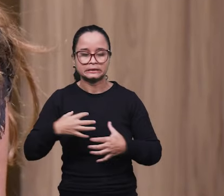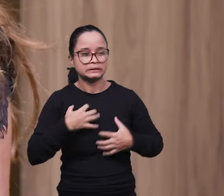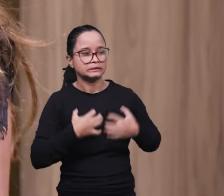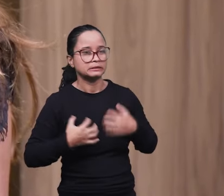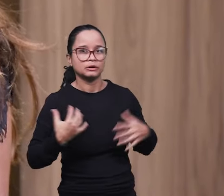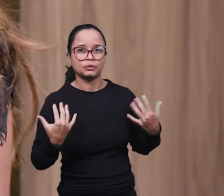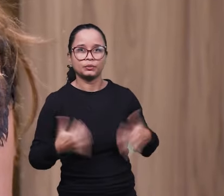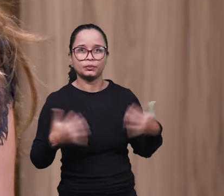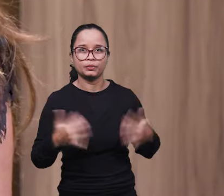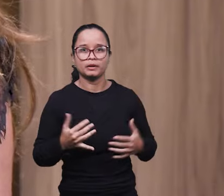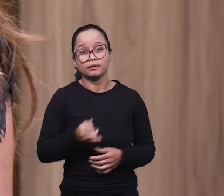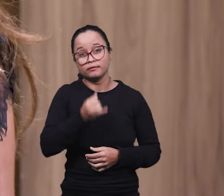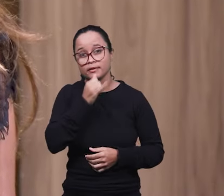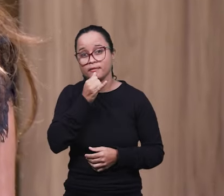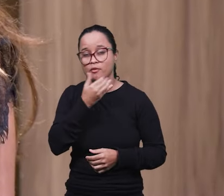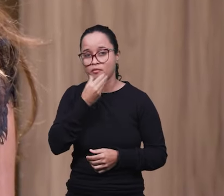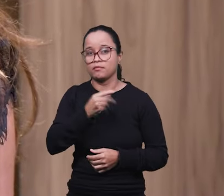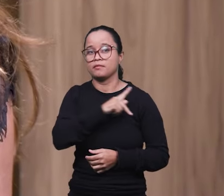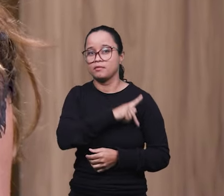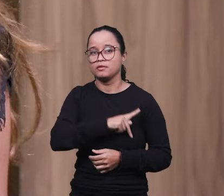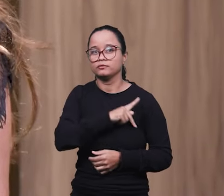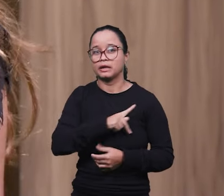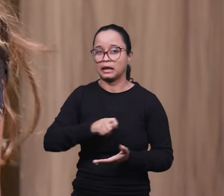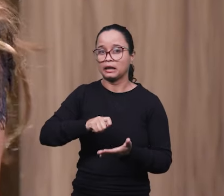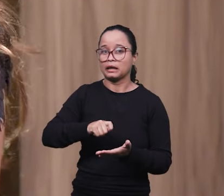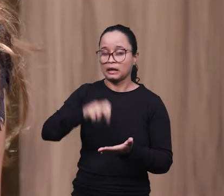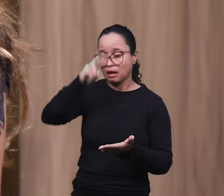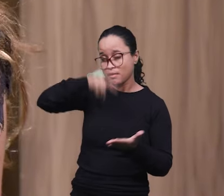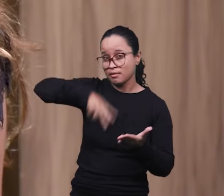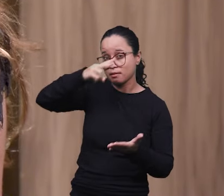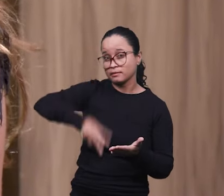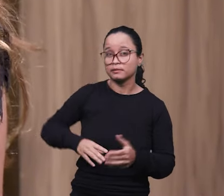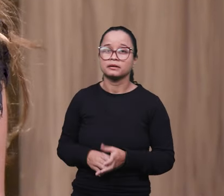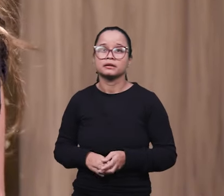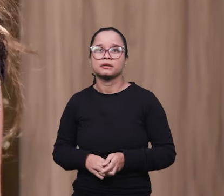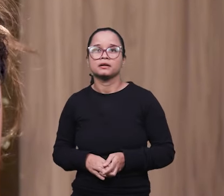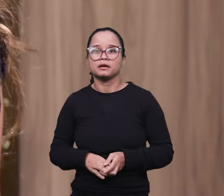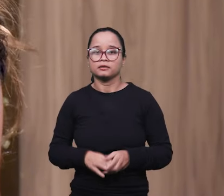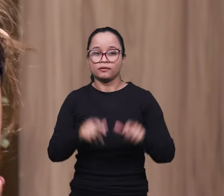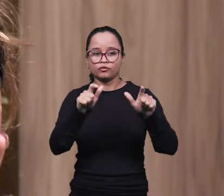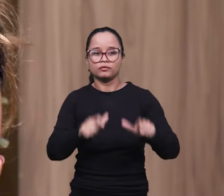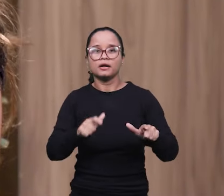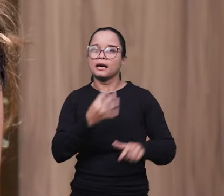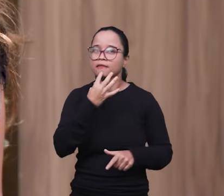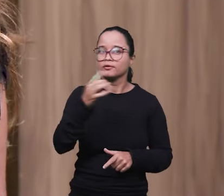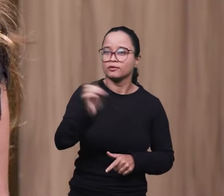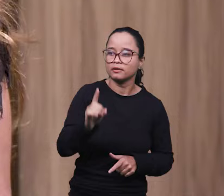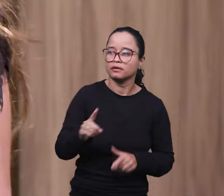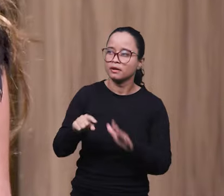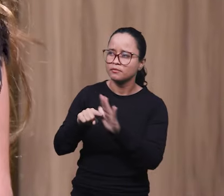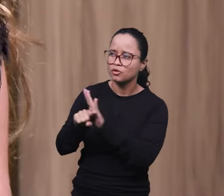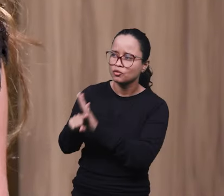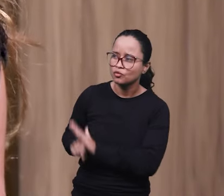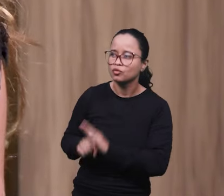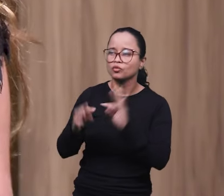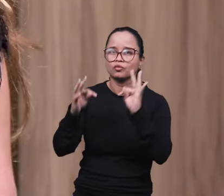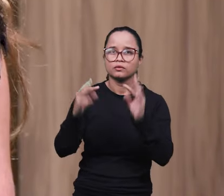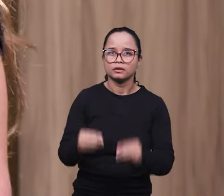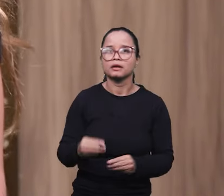é exatamente o exemplo de Paulo como a Fernando acabou de ler Paulo tava numa Terra desconhecida ele examinou tudo primeiro e quando ele teve